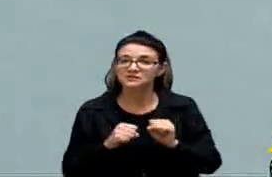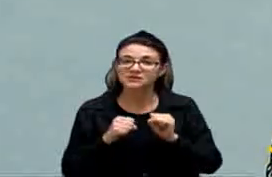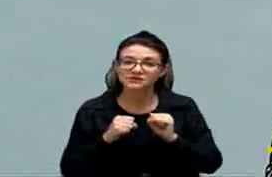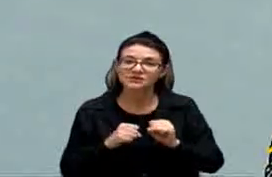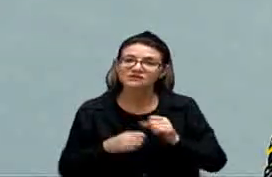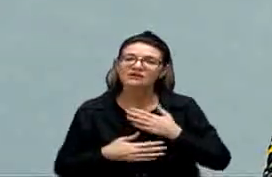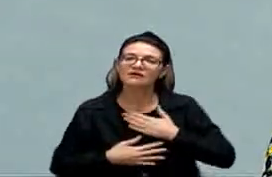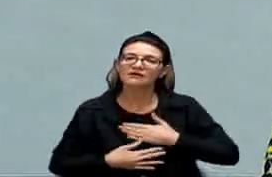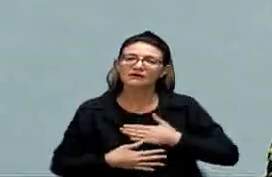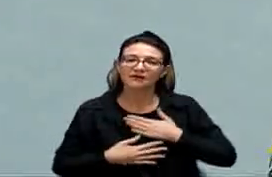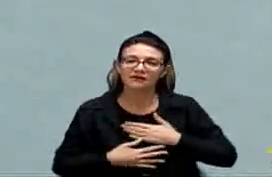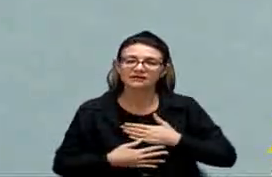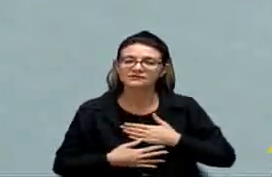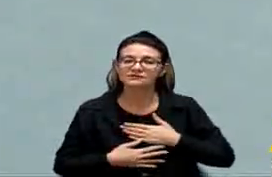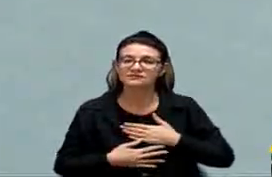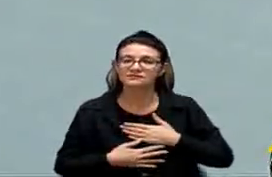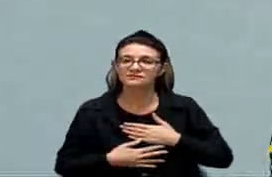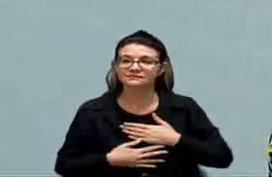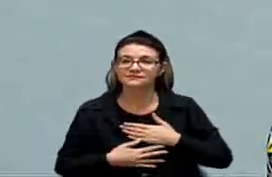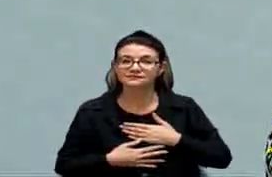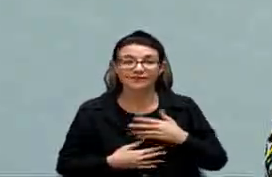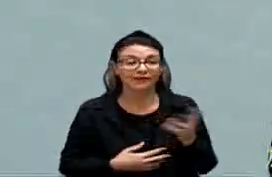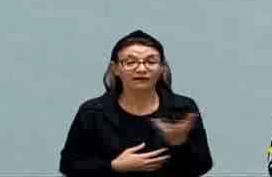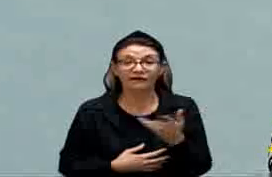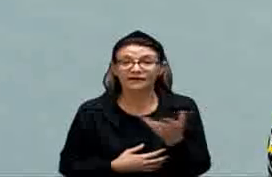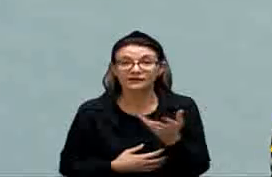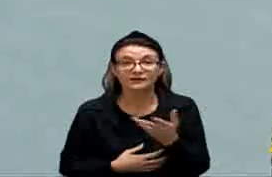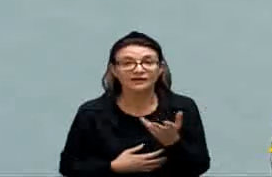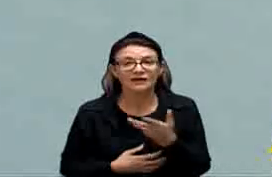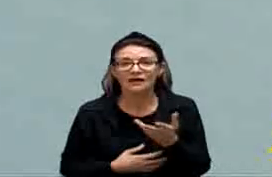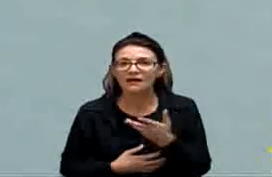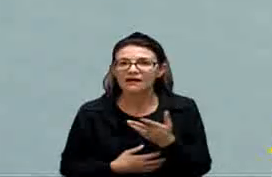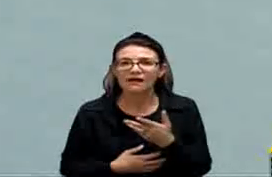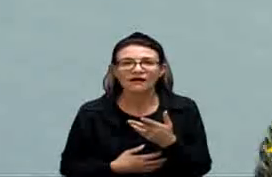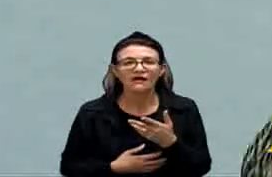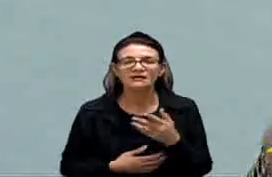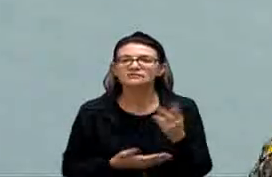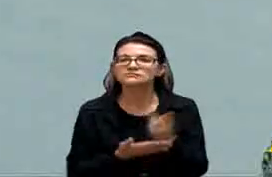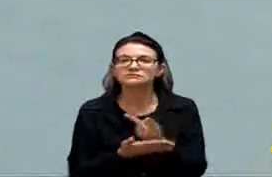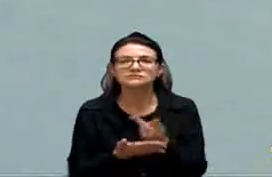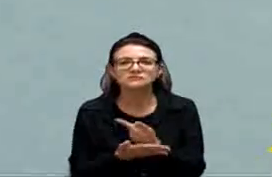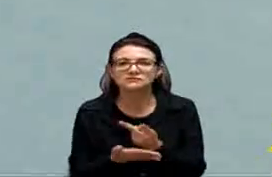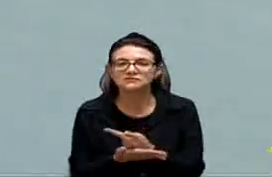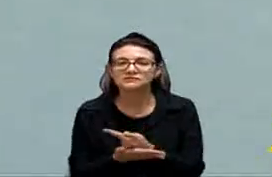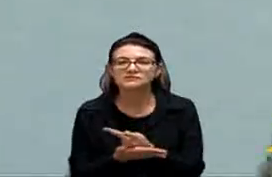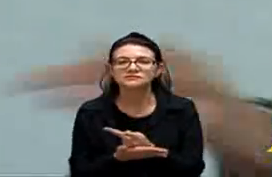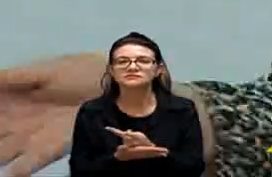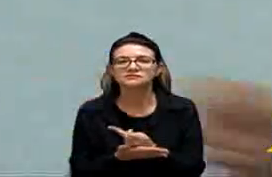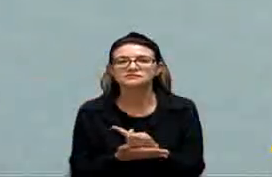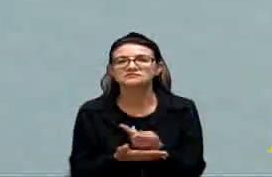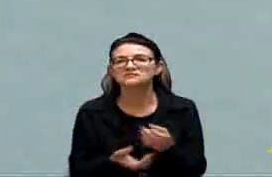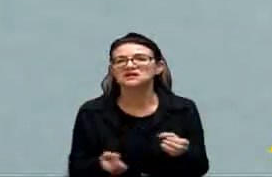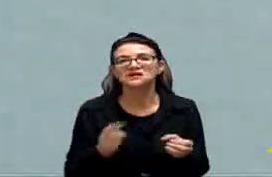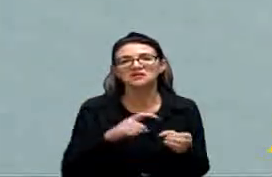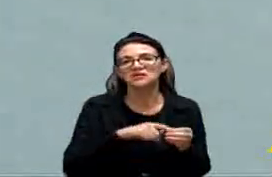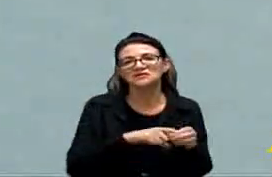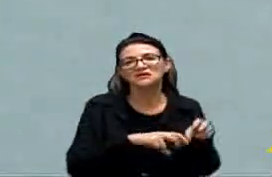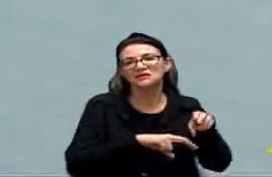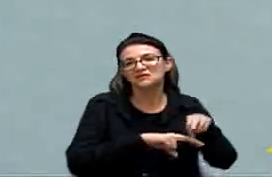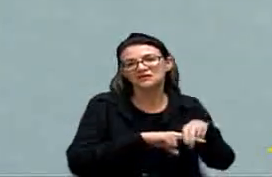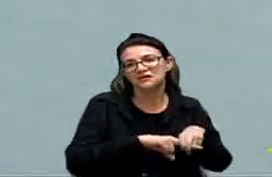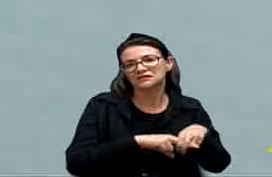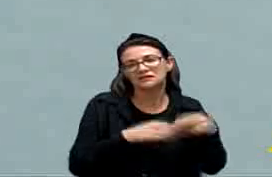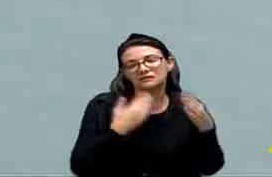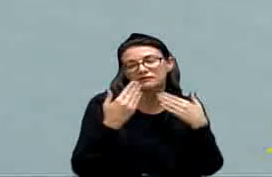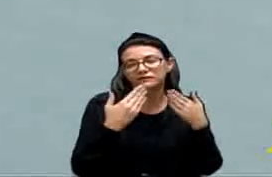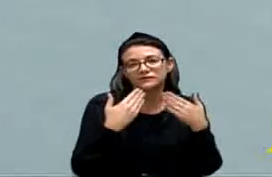empresa que ele trabalhava mas fazia o mais rápido possível cometendo todas as ilegalidades ele dizia para depois voltar e ficar sentado conversando